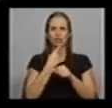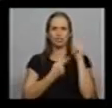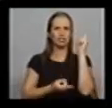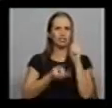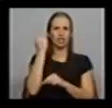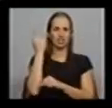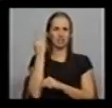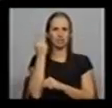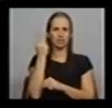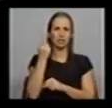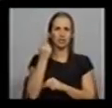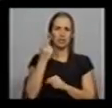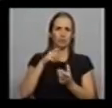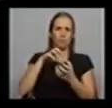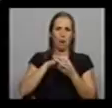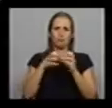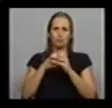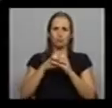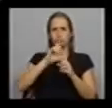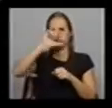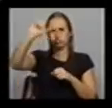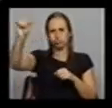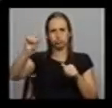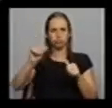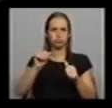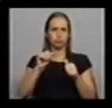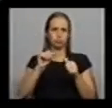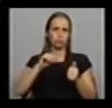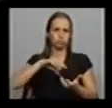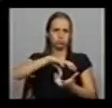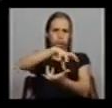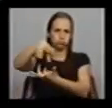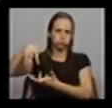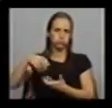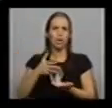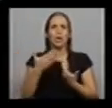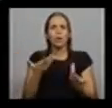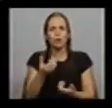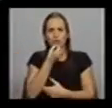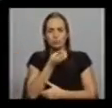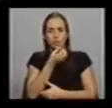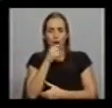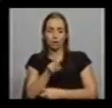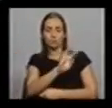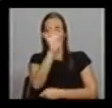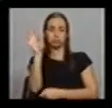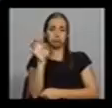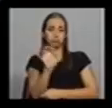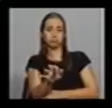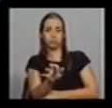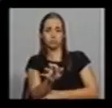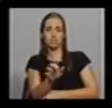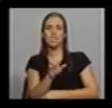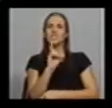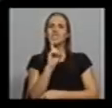nos confins do Sistema Solar e agora também este grande enigma da astronomia planetária do nosso Sistema Solar, que é aqueles 6